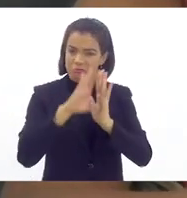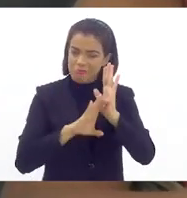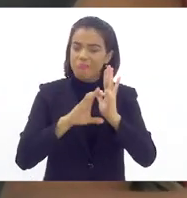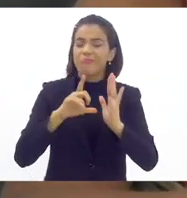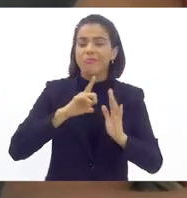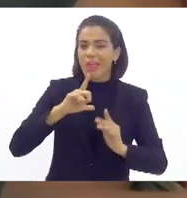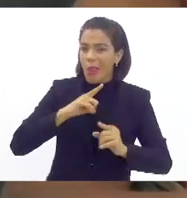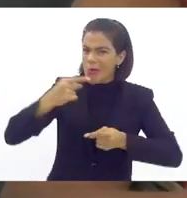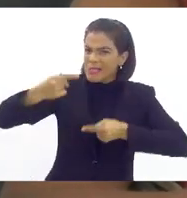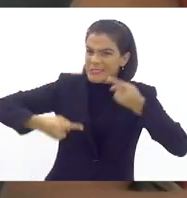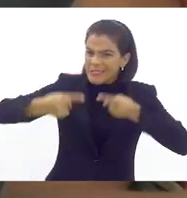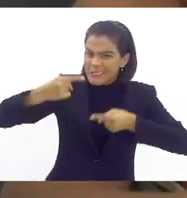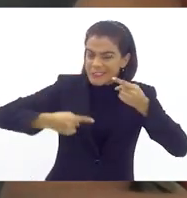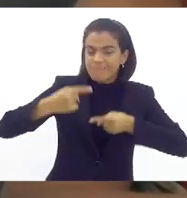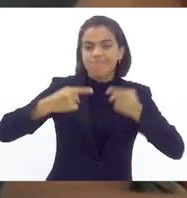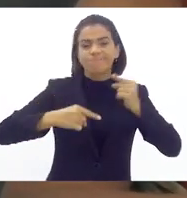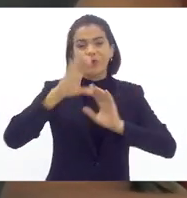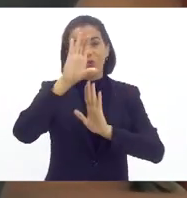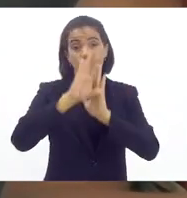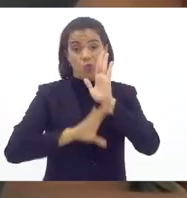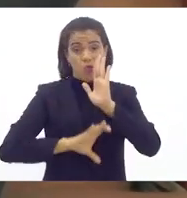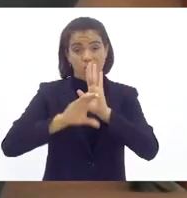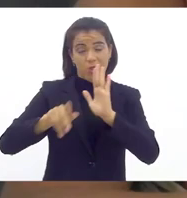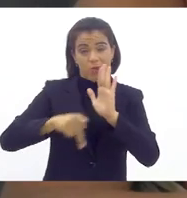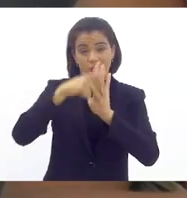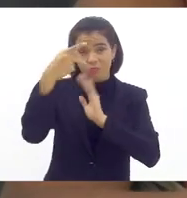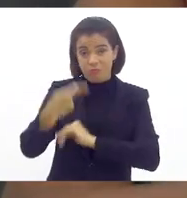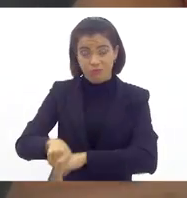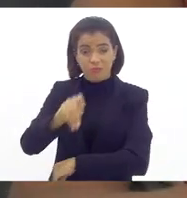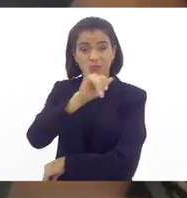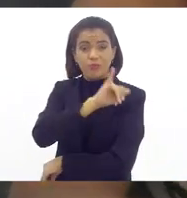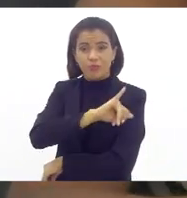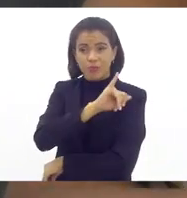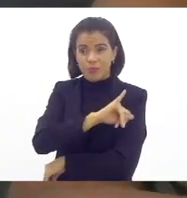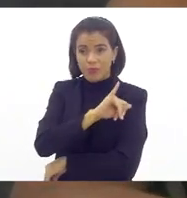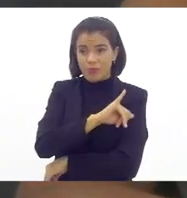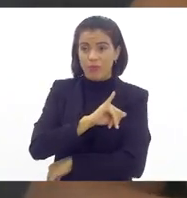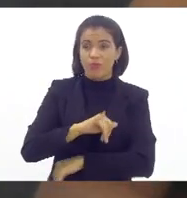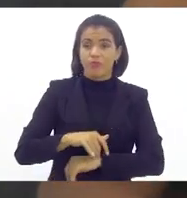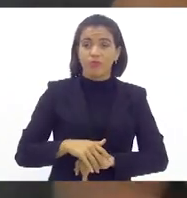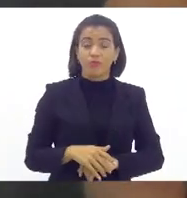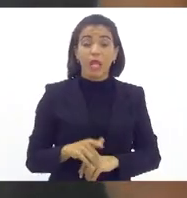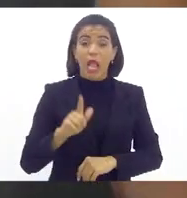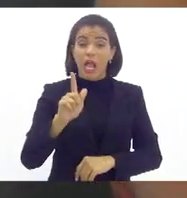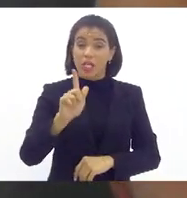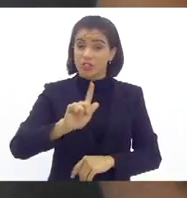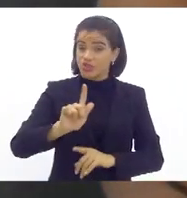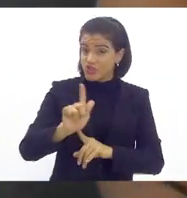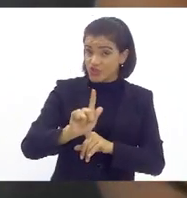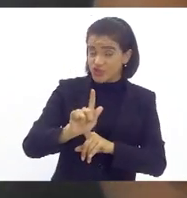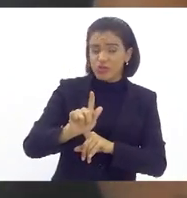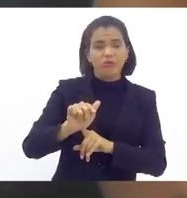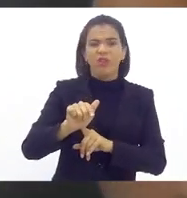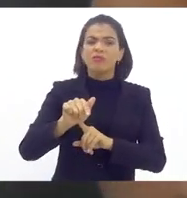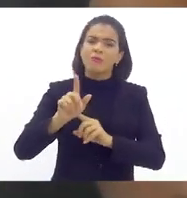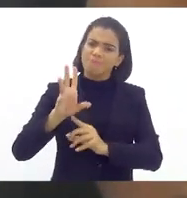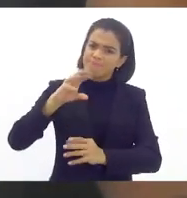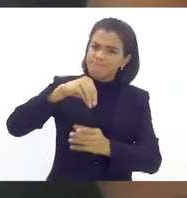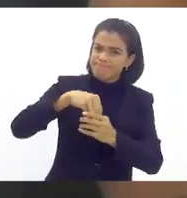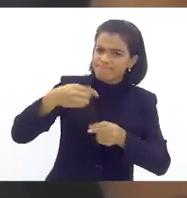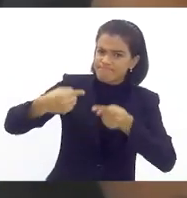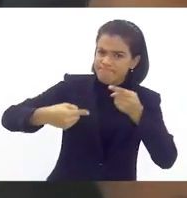sobre o currículo carioca, em que a gerência está nessa discussão na